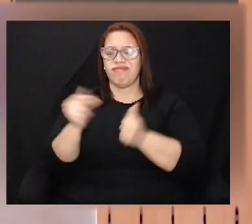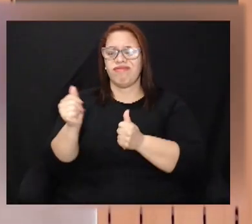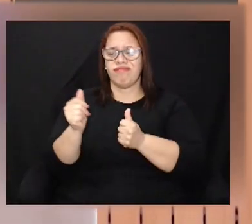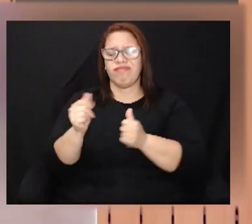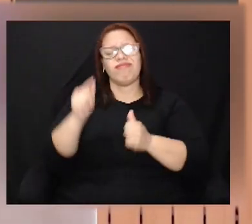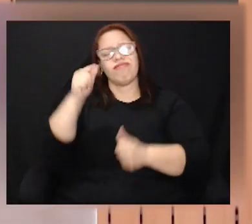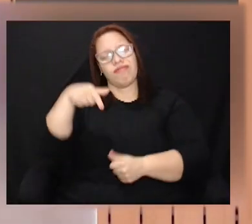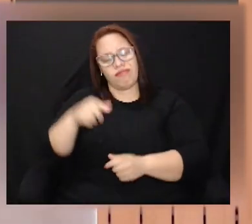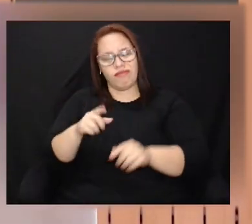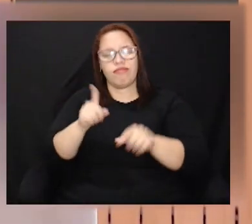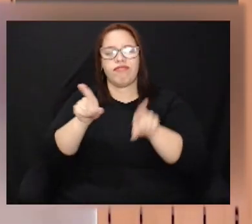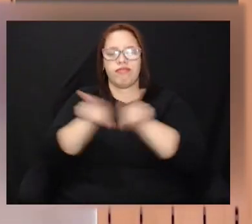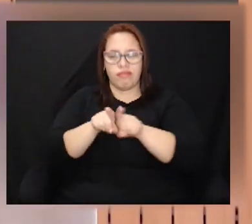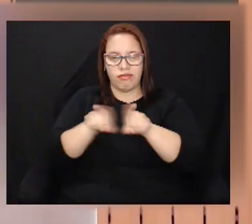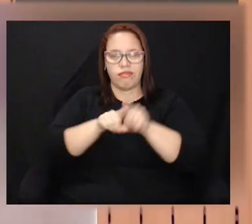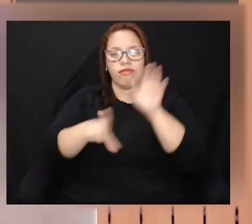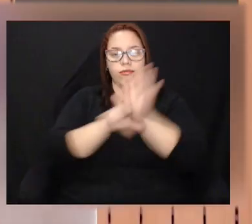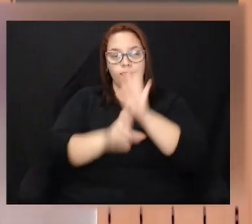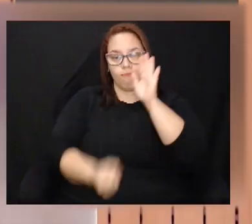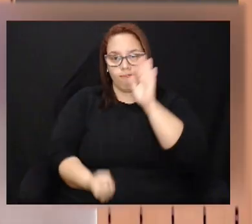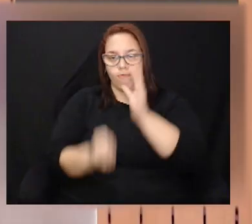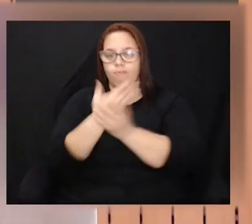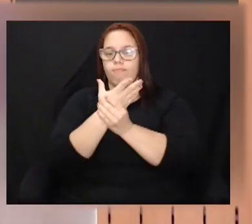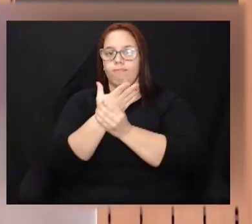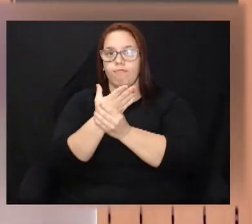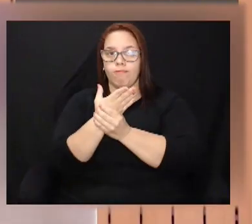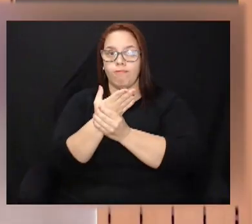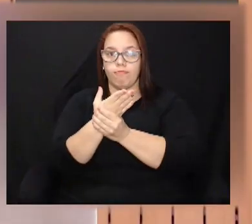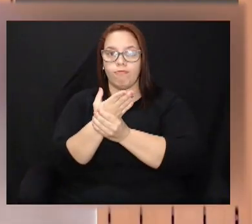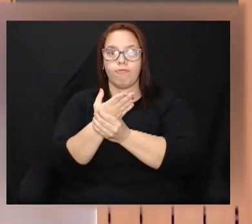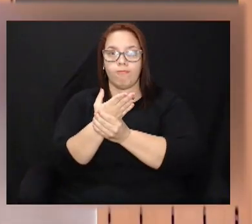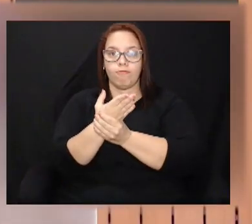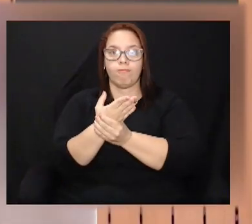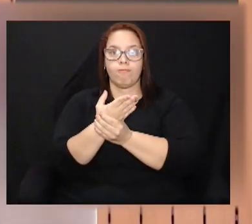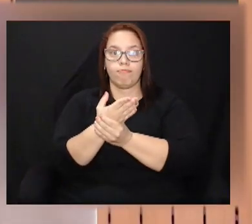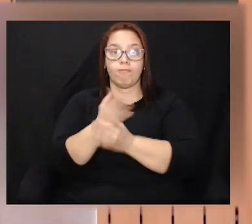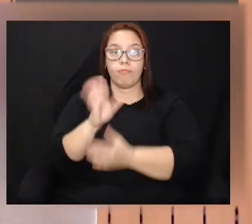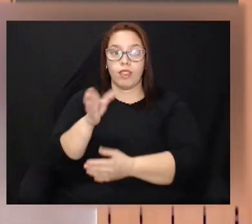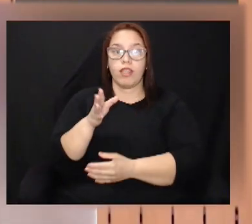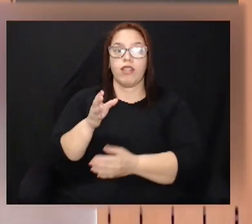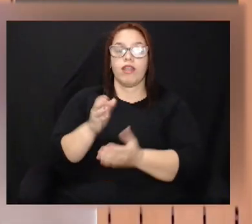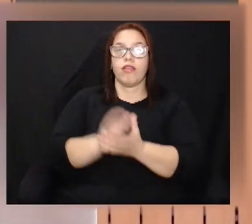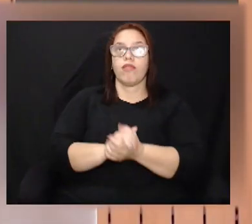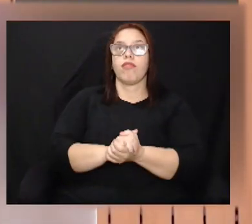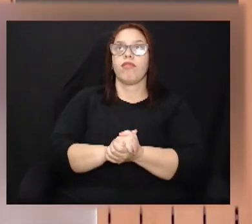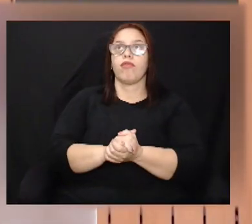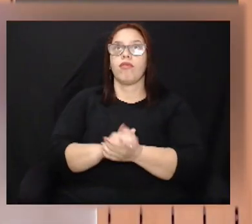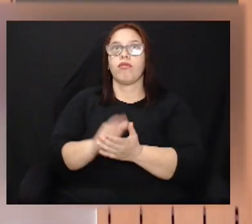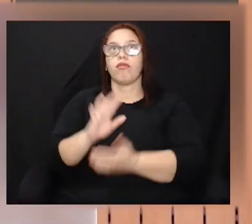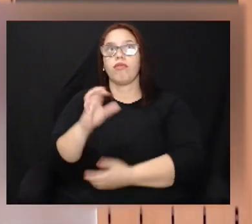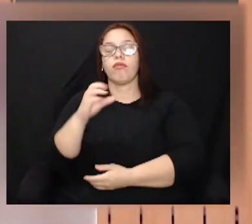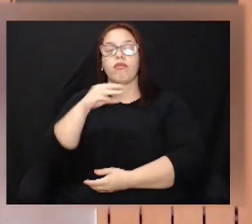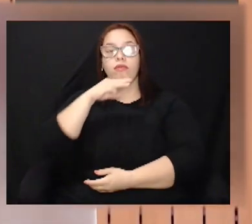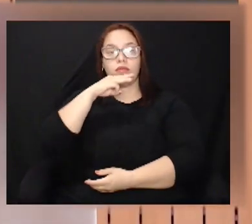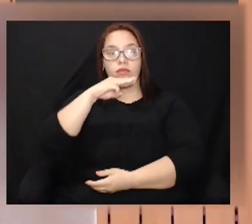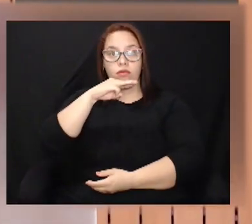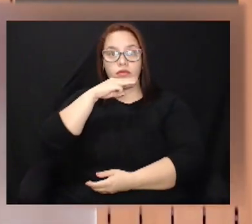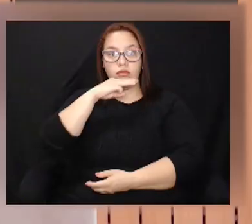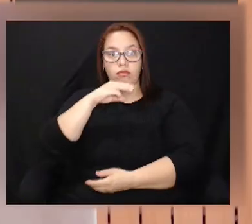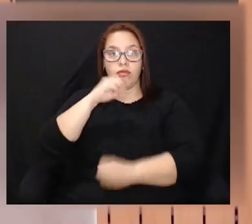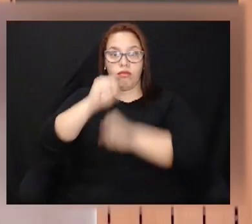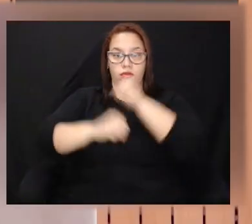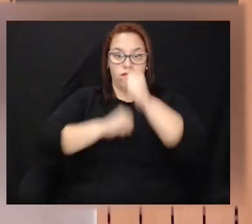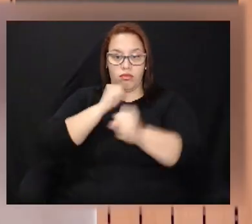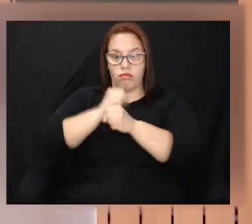dessa lei, né, que vai entrar em vigor. Ela está na vacácio, vai entrar em vigor em março, meados de março do ano que vem. E o